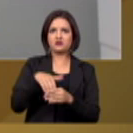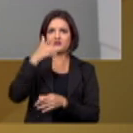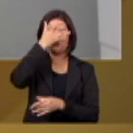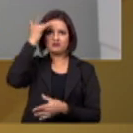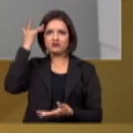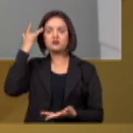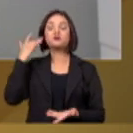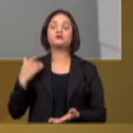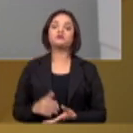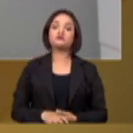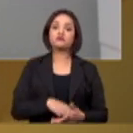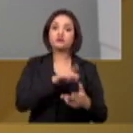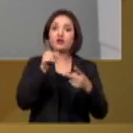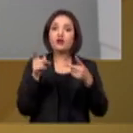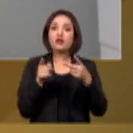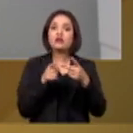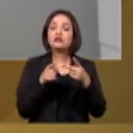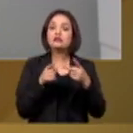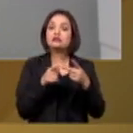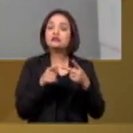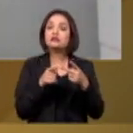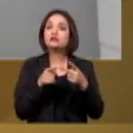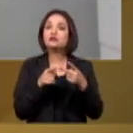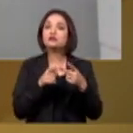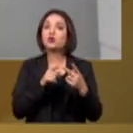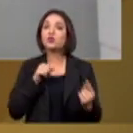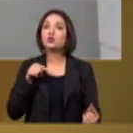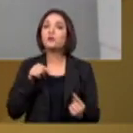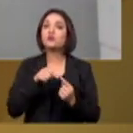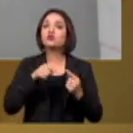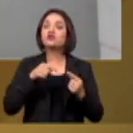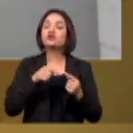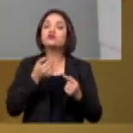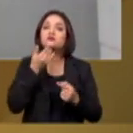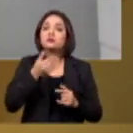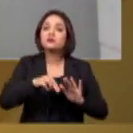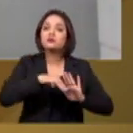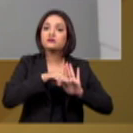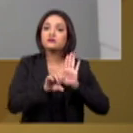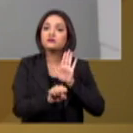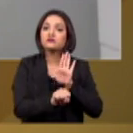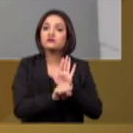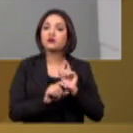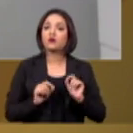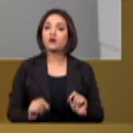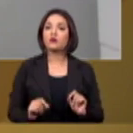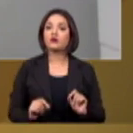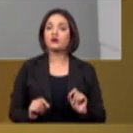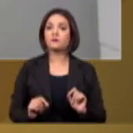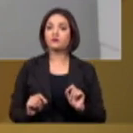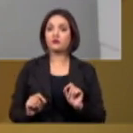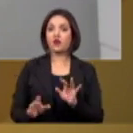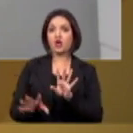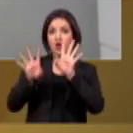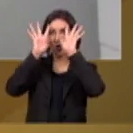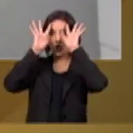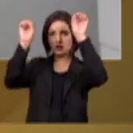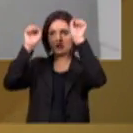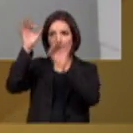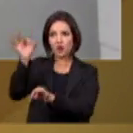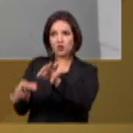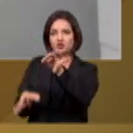nos pergunta o fundamento desse amparo é diferente ah não sujeitos a